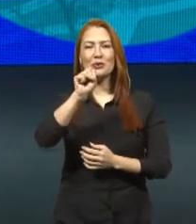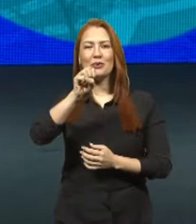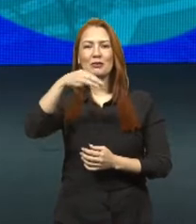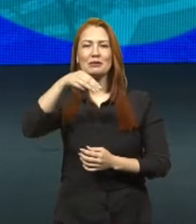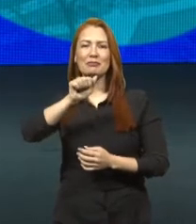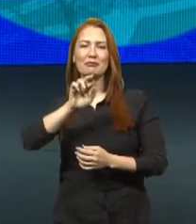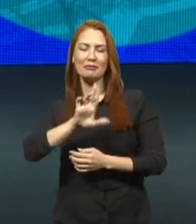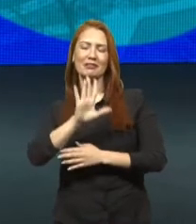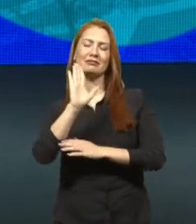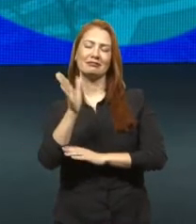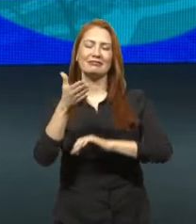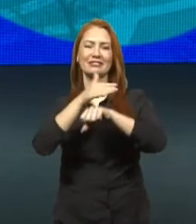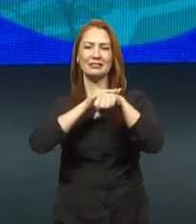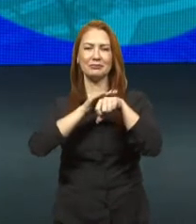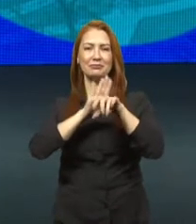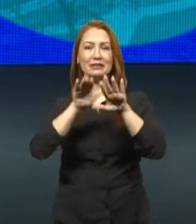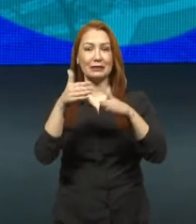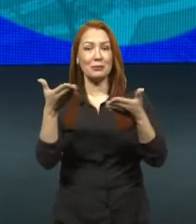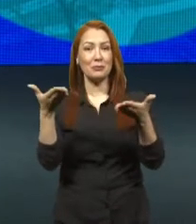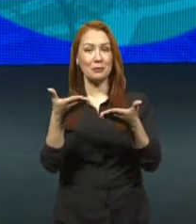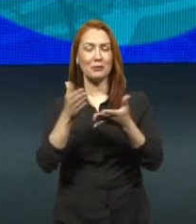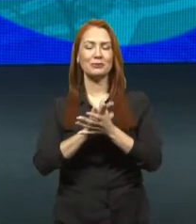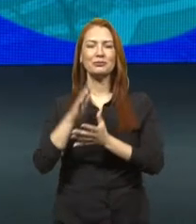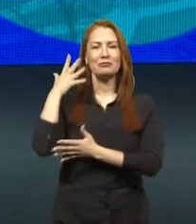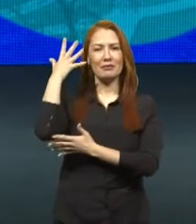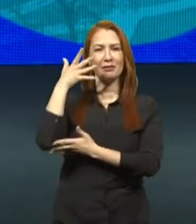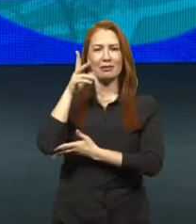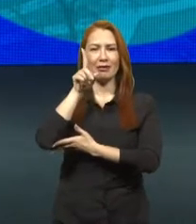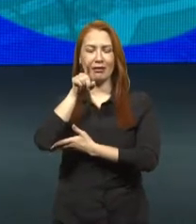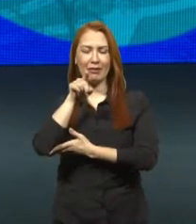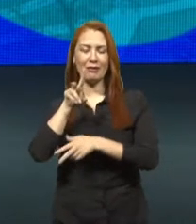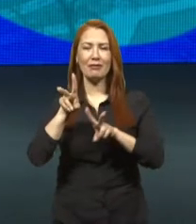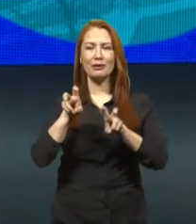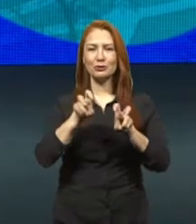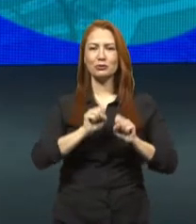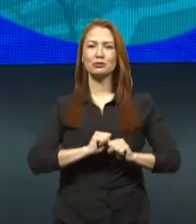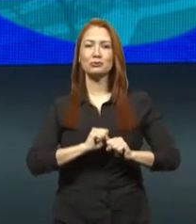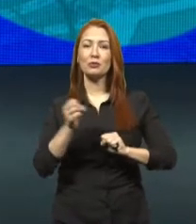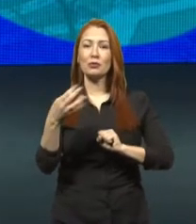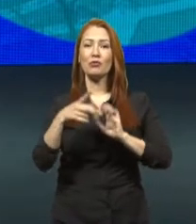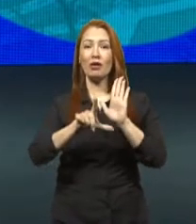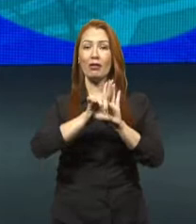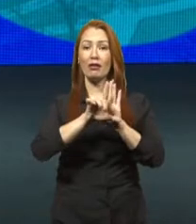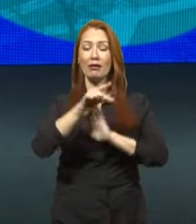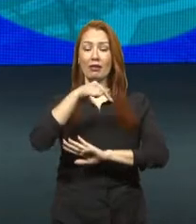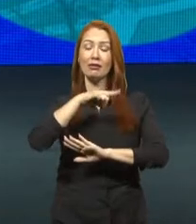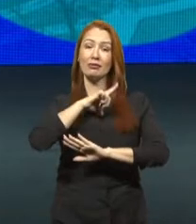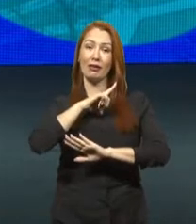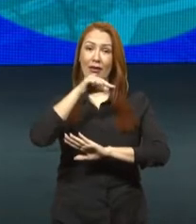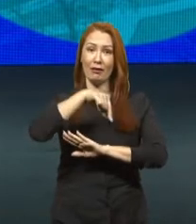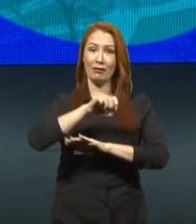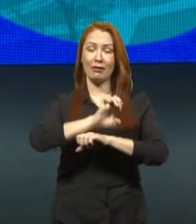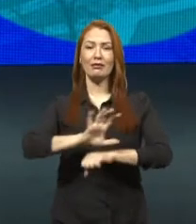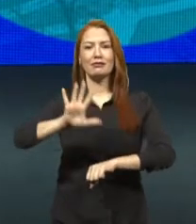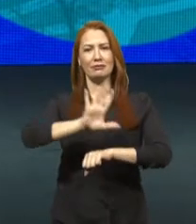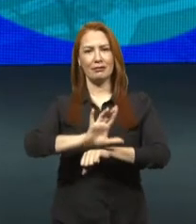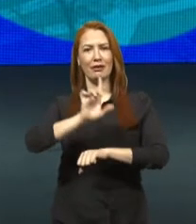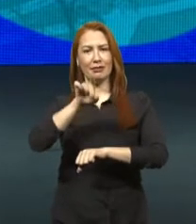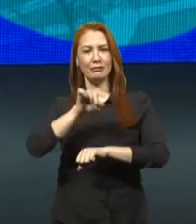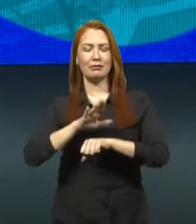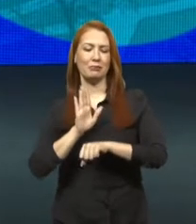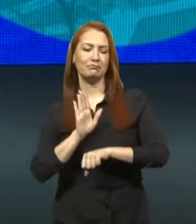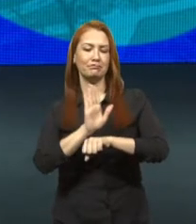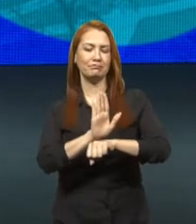A intenção aqui desse painel é para que a gente possa falar sobre essa nova lei que tem aqui no estado, que é uma lei que vai beneficiar muito a